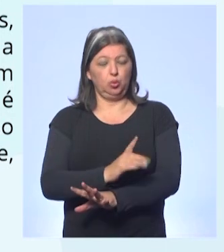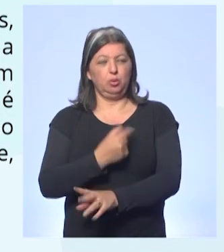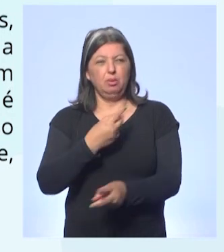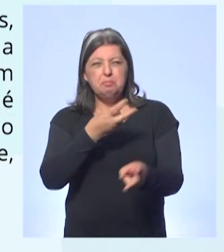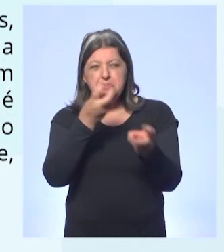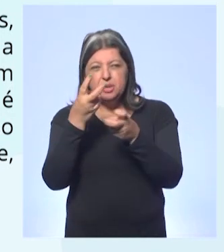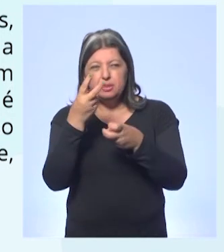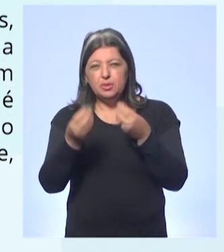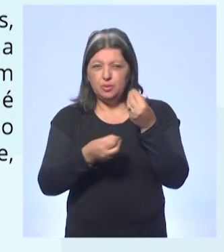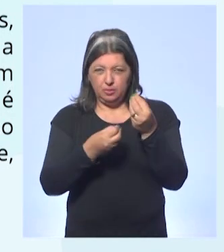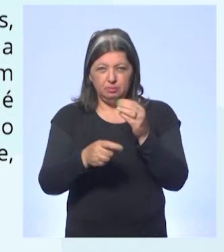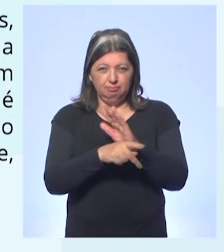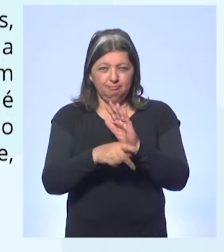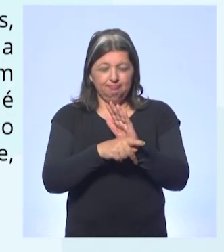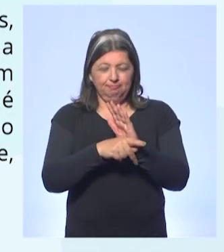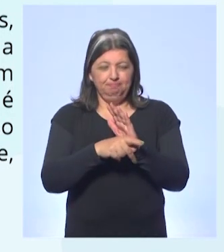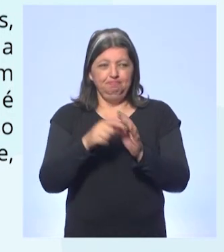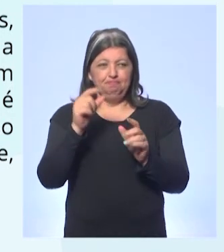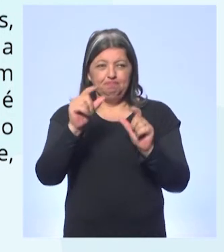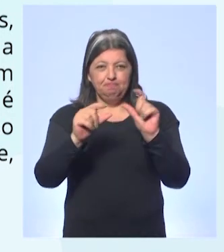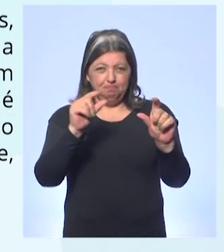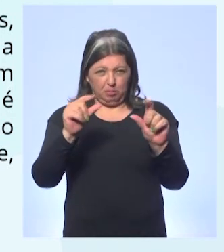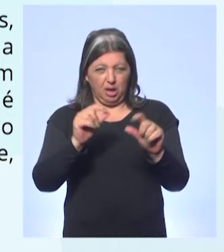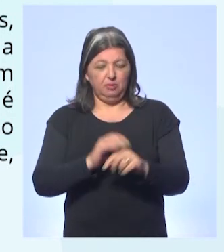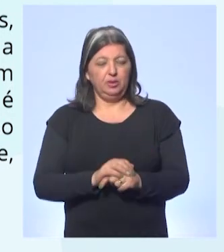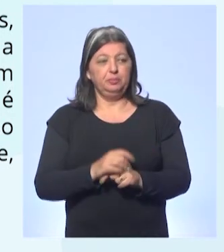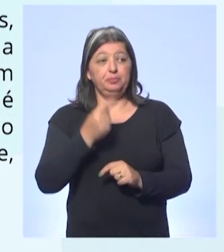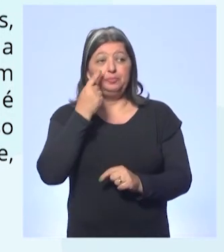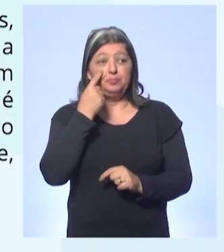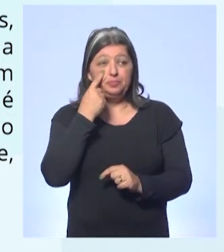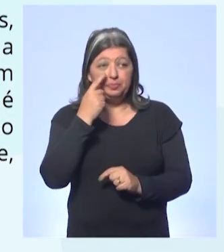perceber esses elementos. Ó, olha que aparecem aqui,